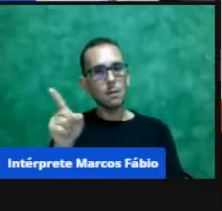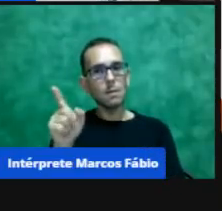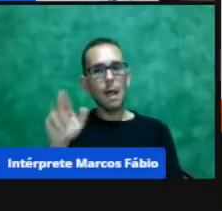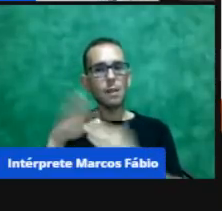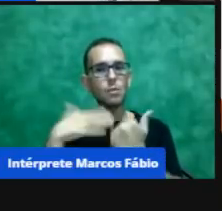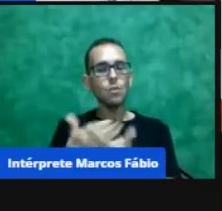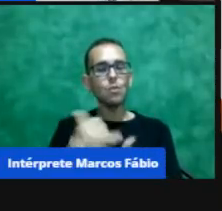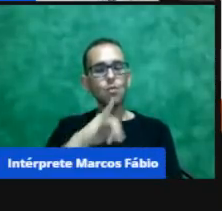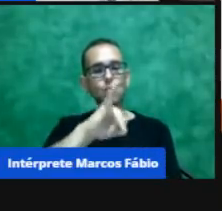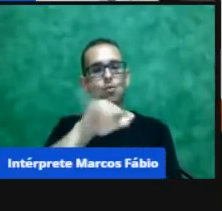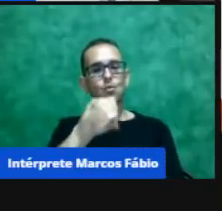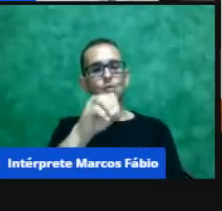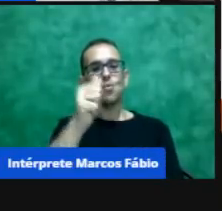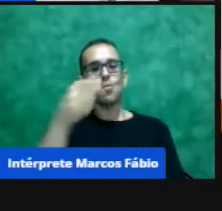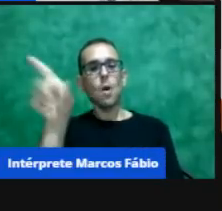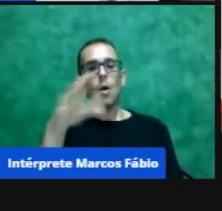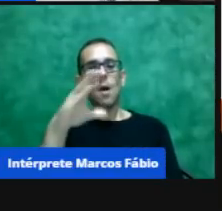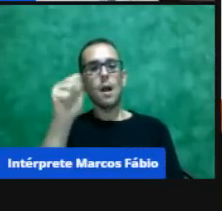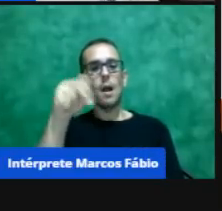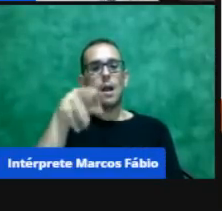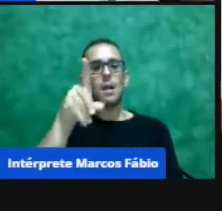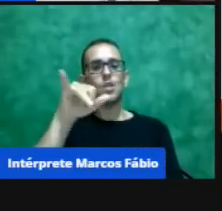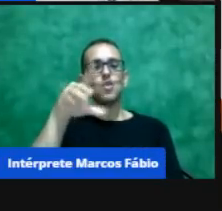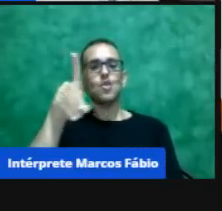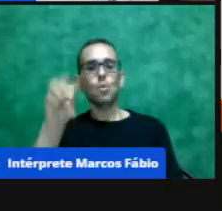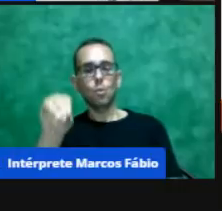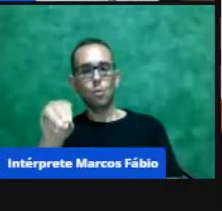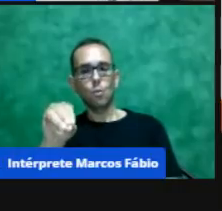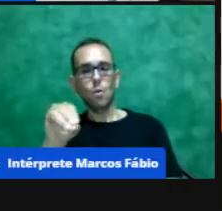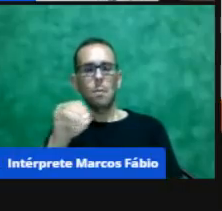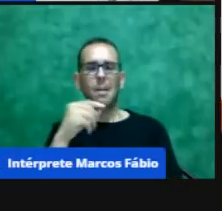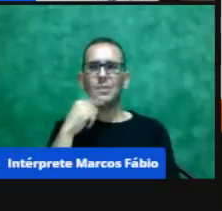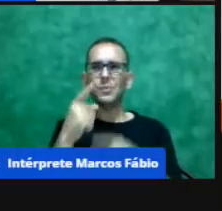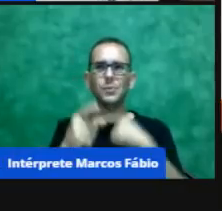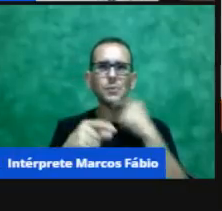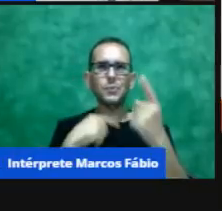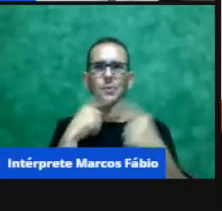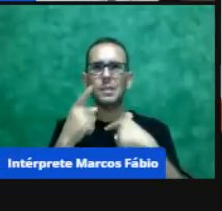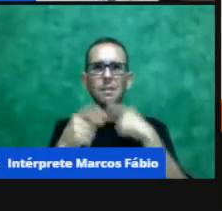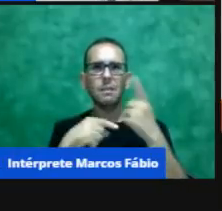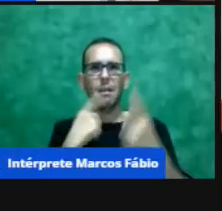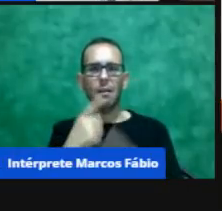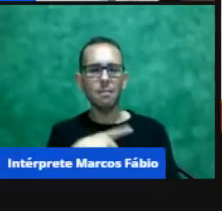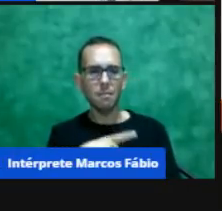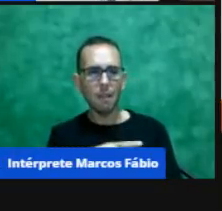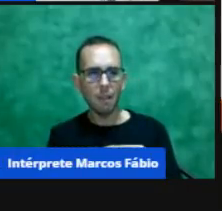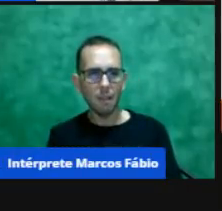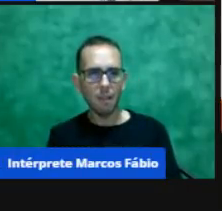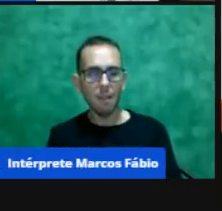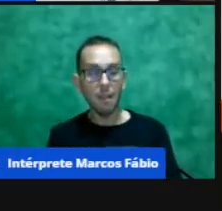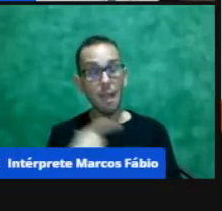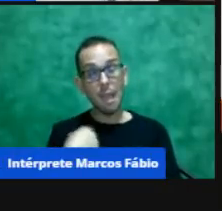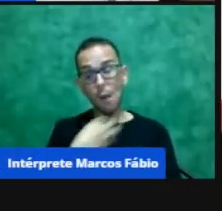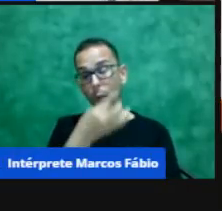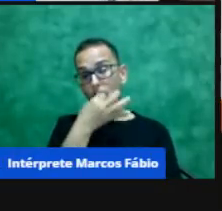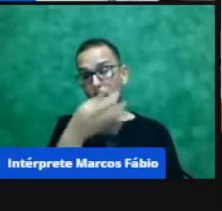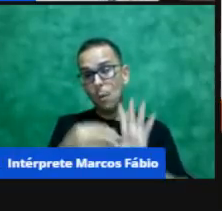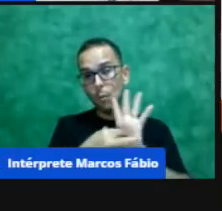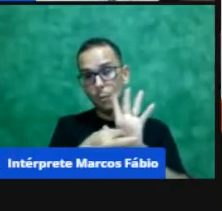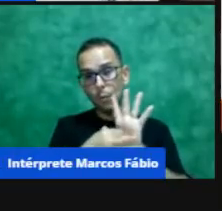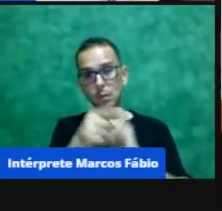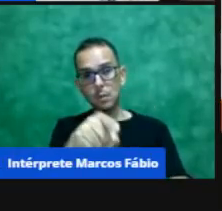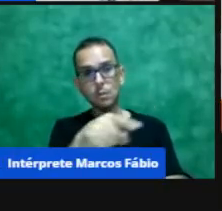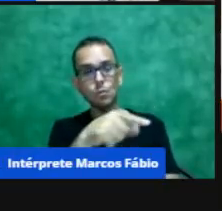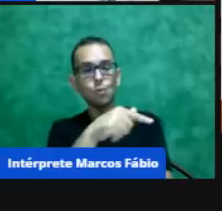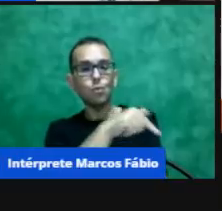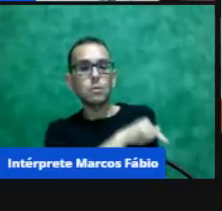especificamente, para tirar dúvidas do caderno de atividades, né. No caso, eu inclusive propus aqui para a turma do 7º ano,